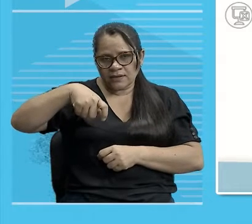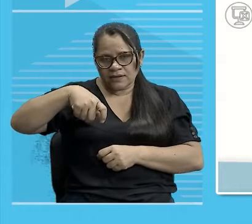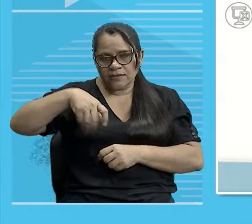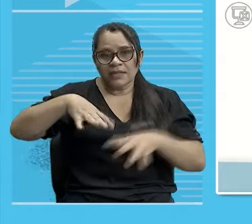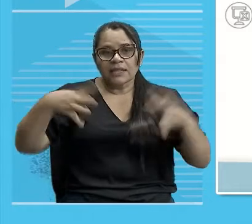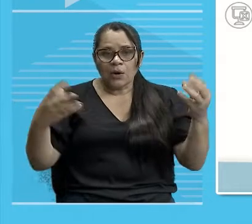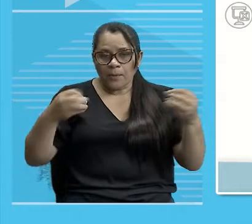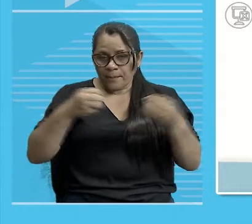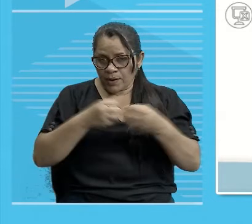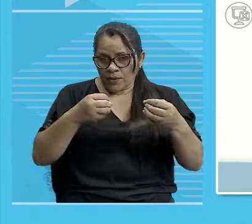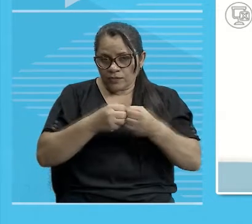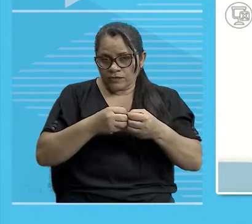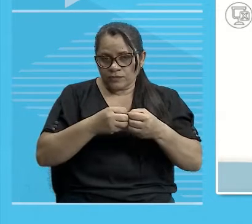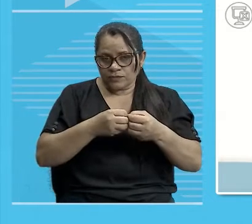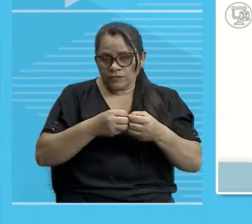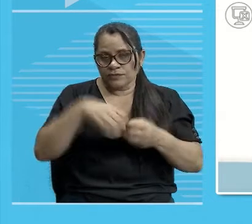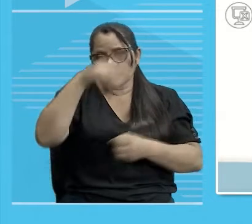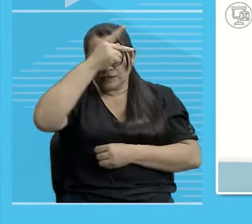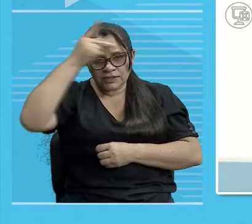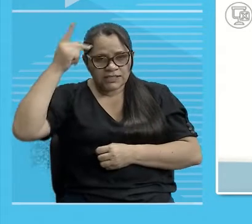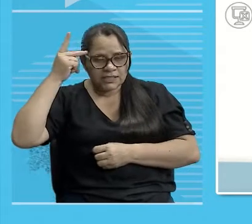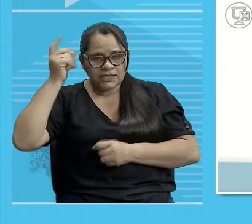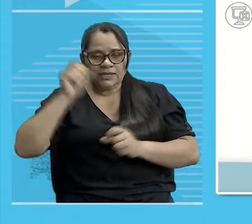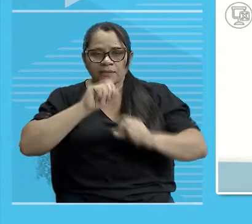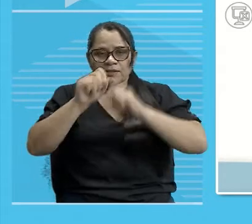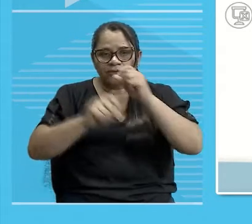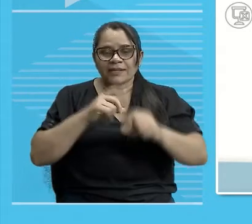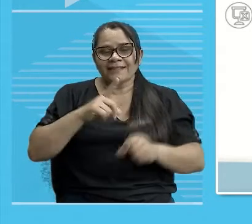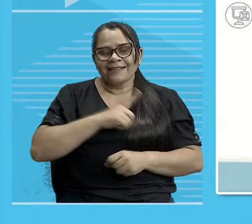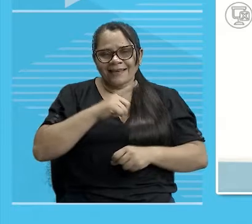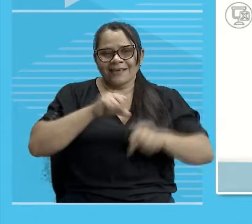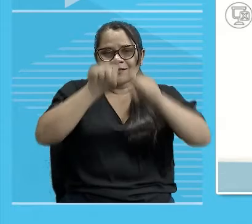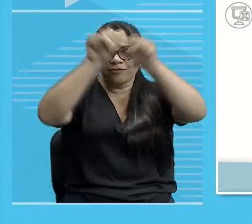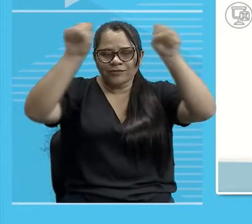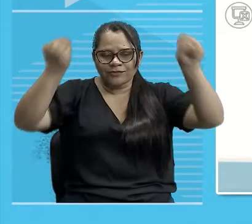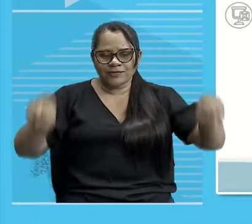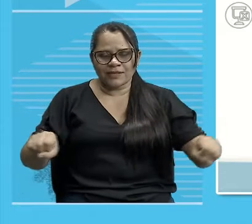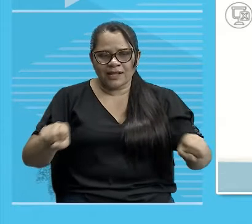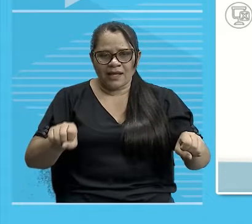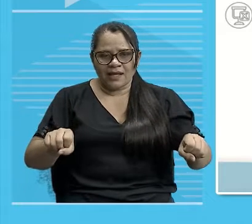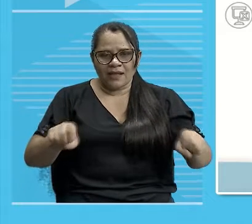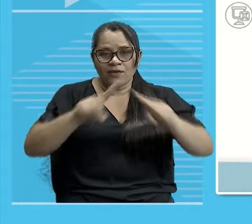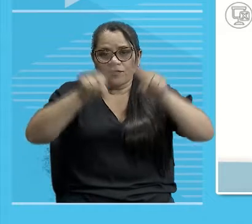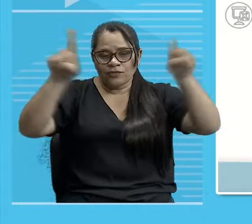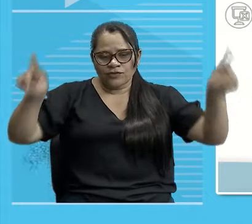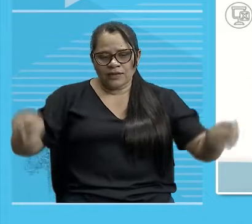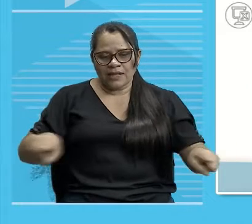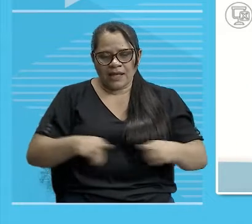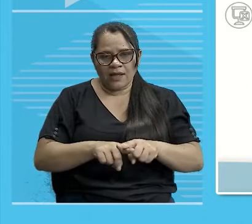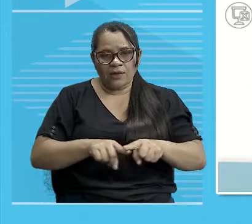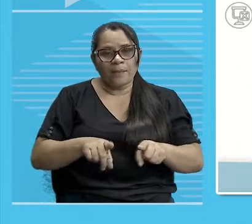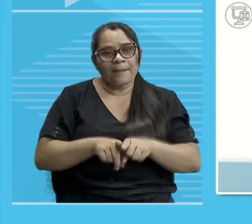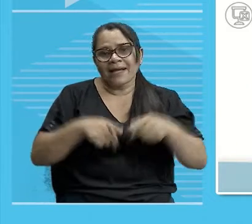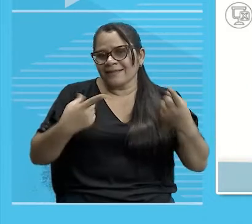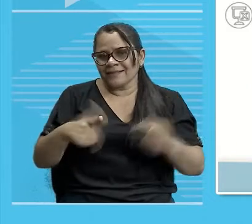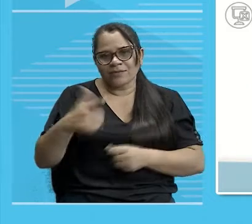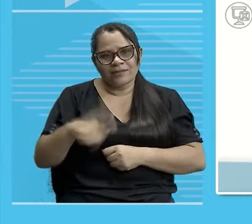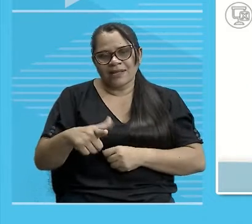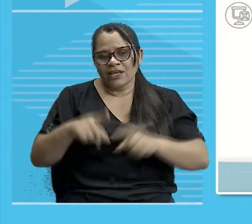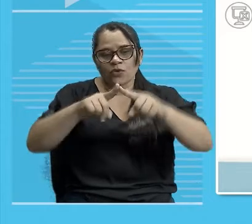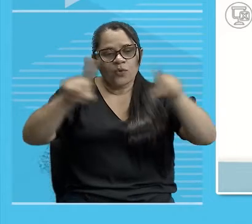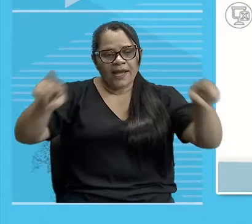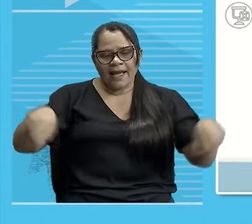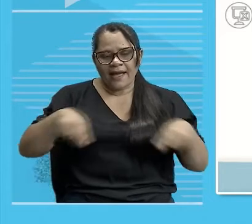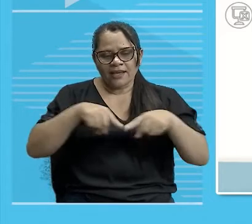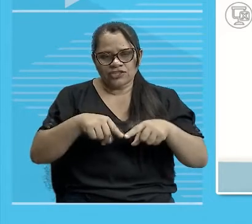funcionários que estão fiscalizando o processo mas não tem mais um caixa aqui em shoppings em Teresina de Teresina